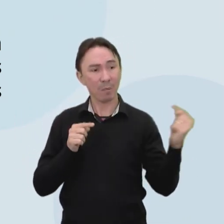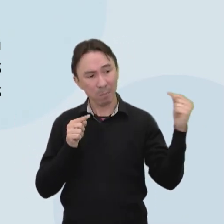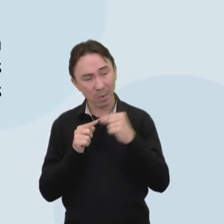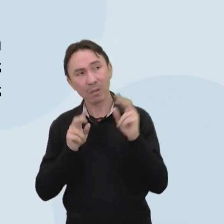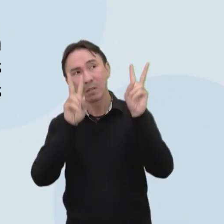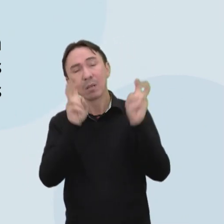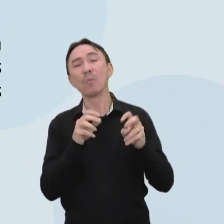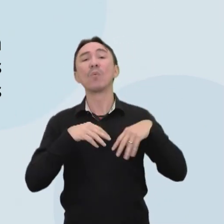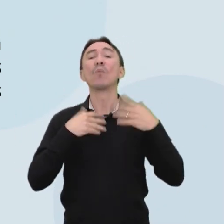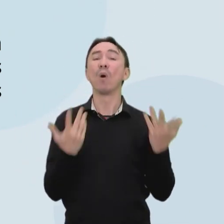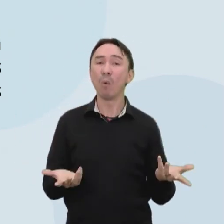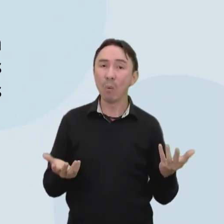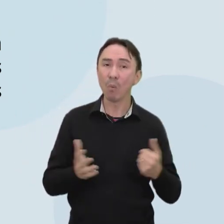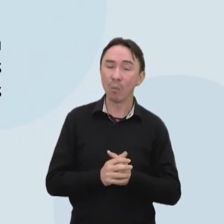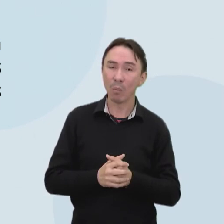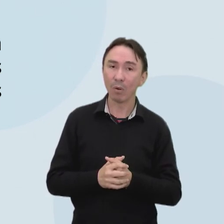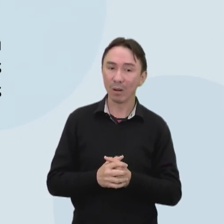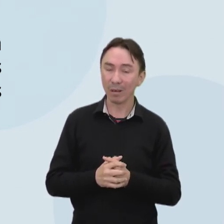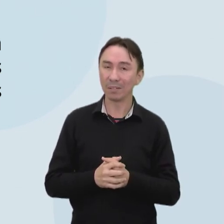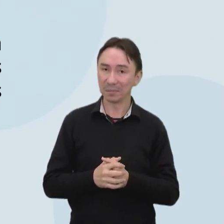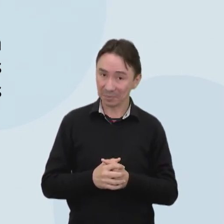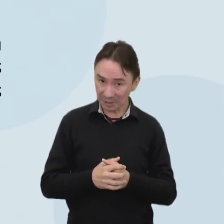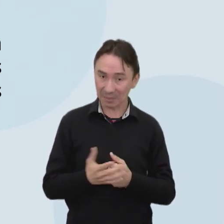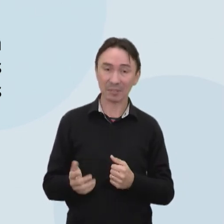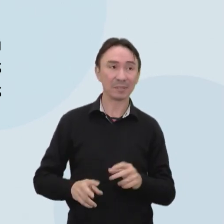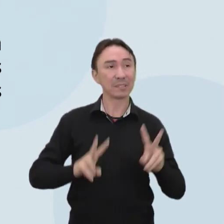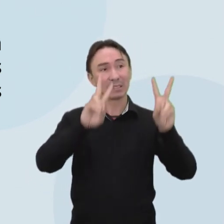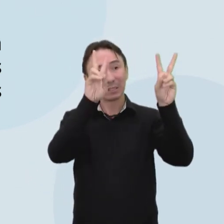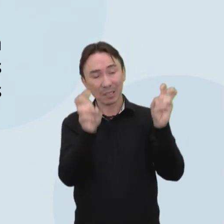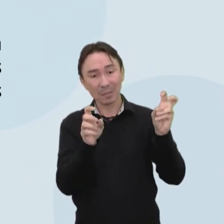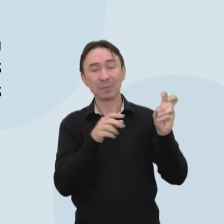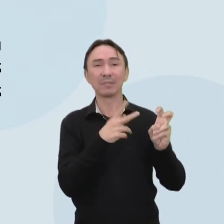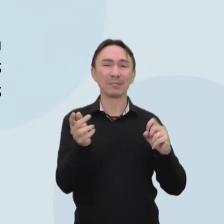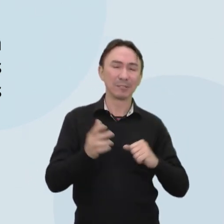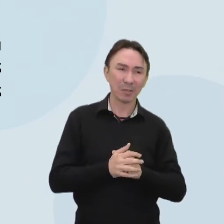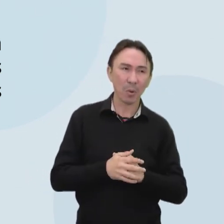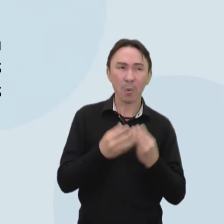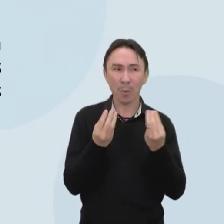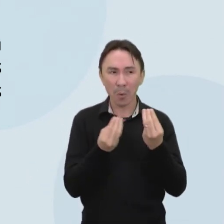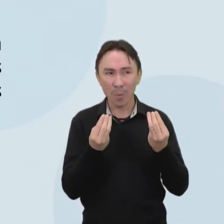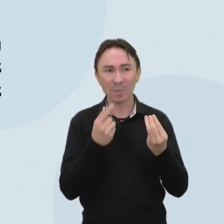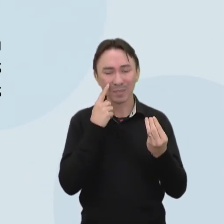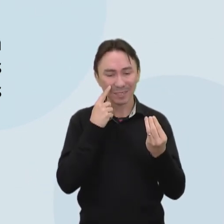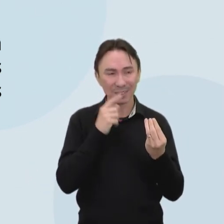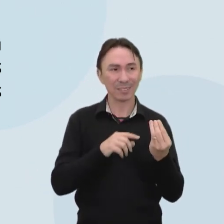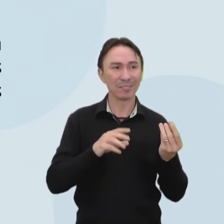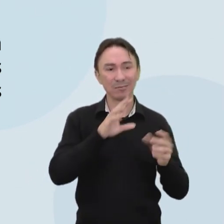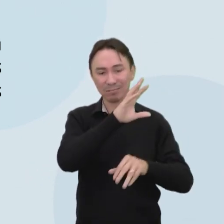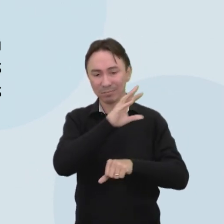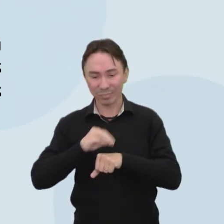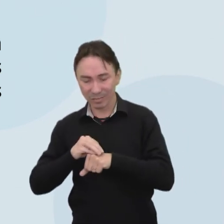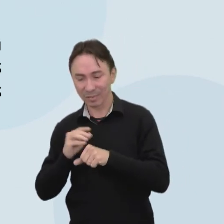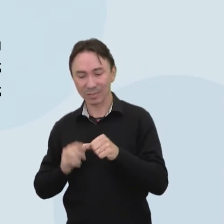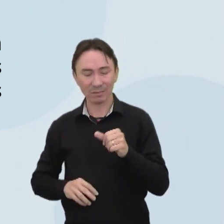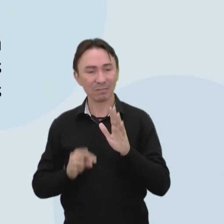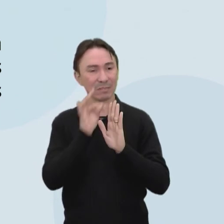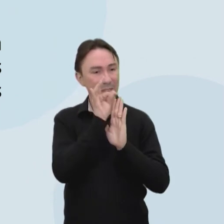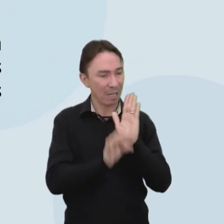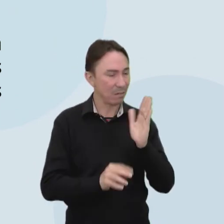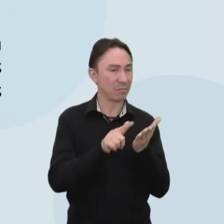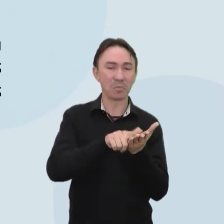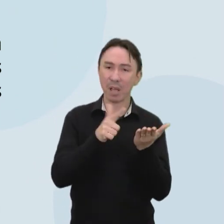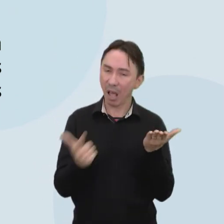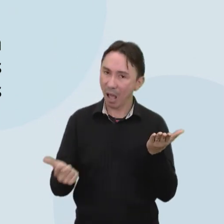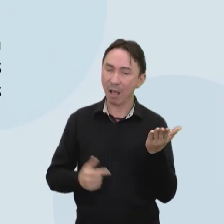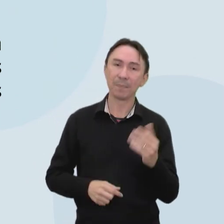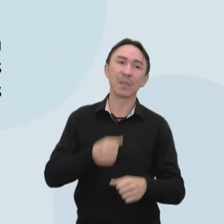E pensar qual é essa temática, de que forma eu quero traduzir isso, pensando num texto jornalístico, né? É uma reportagem, é uma notícia, é um